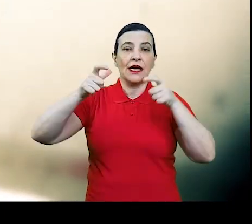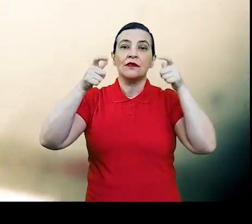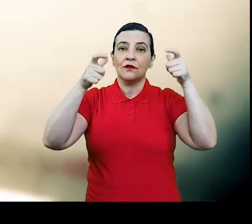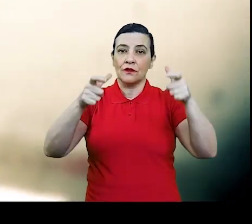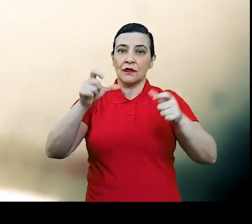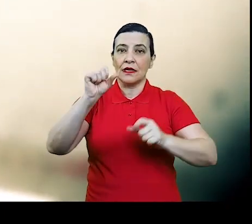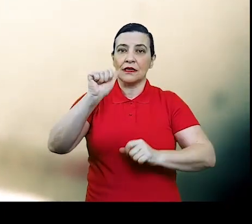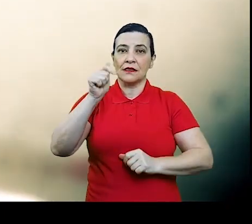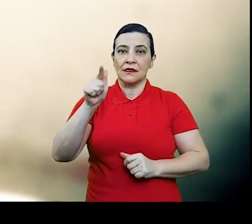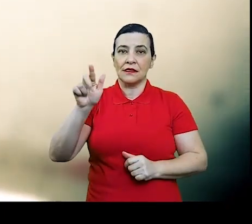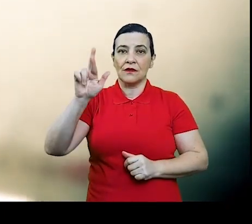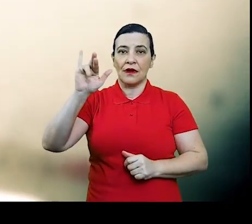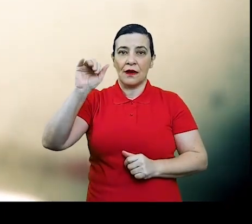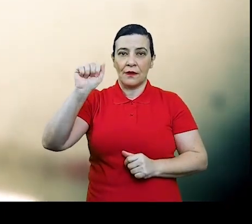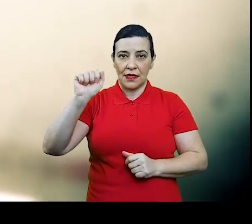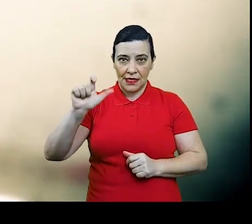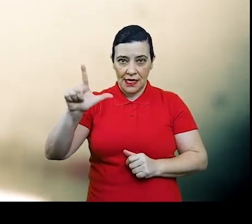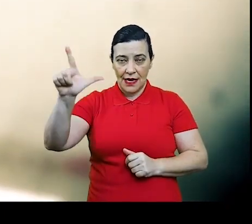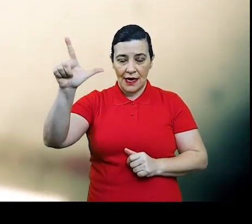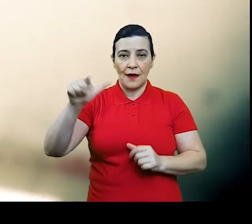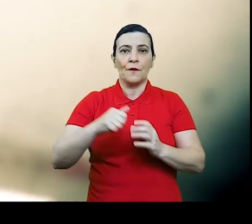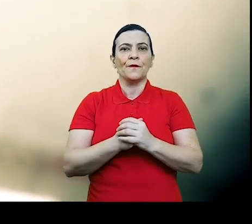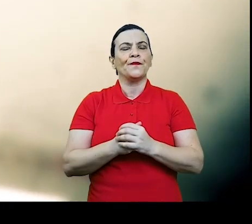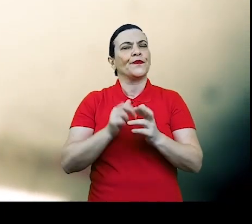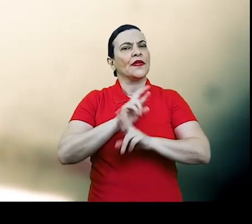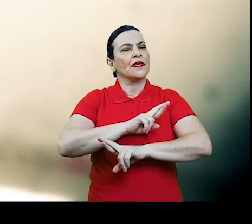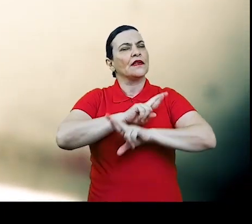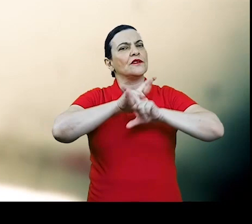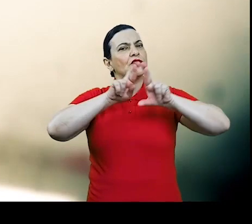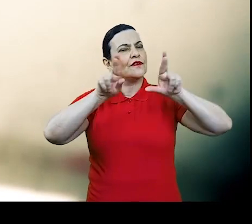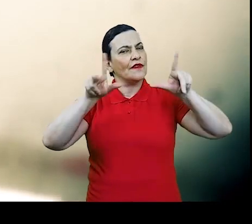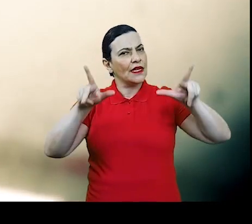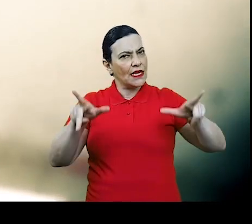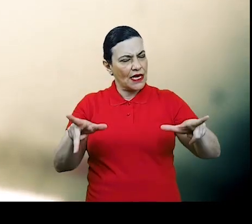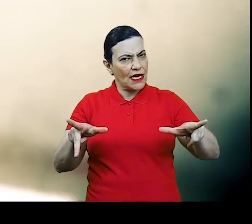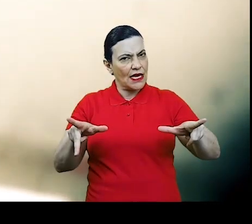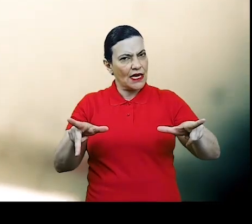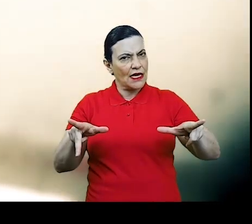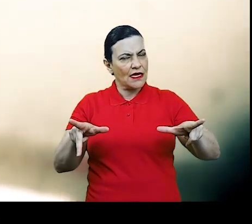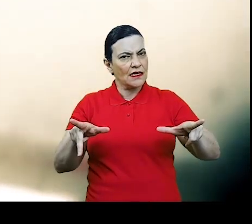Cachoeira, e eu acho que